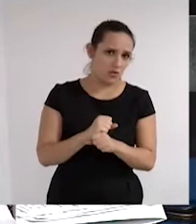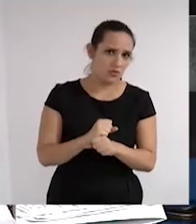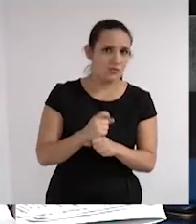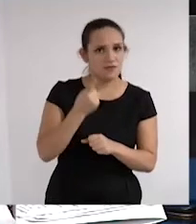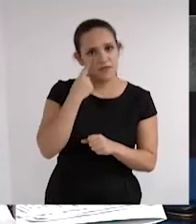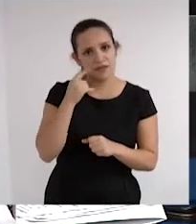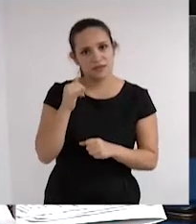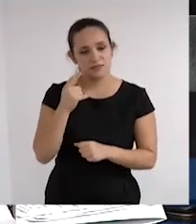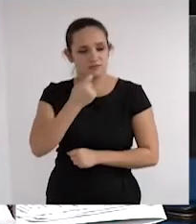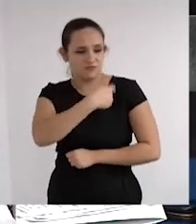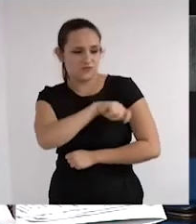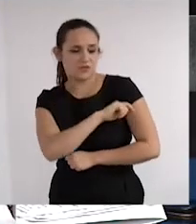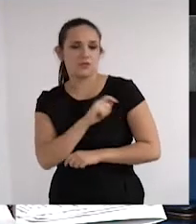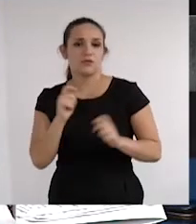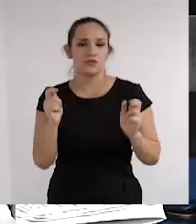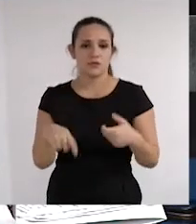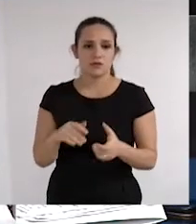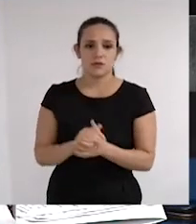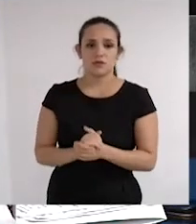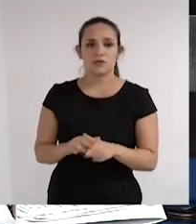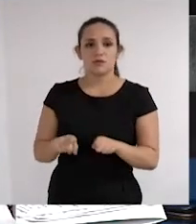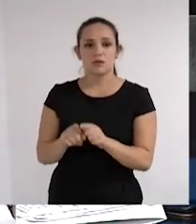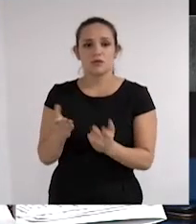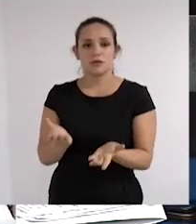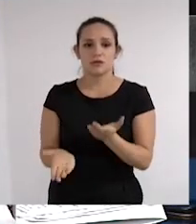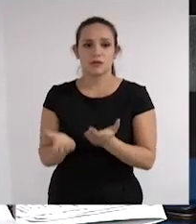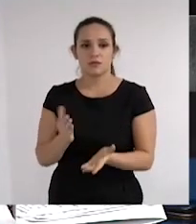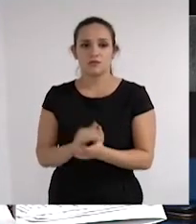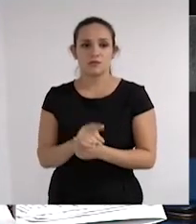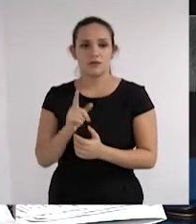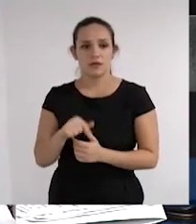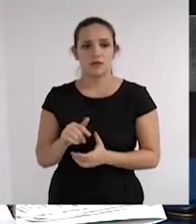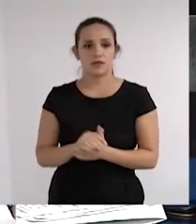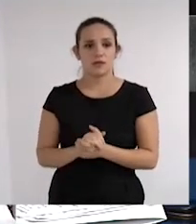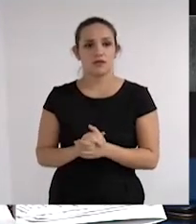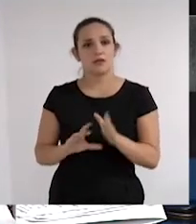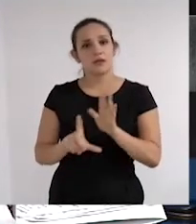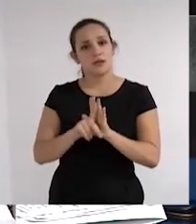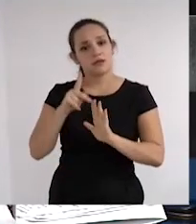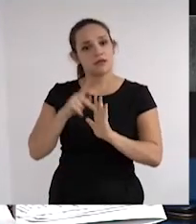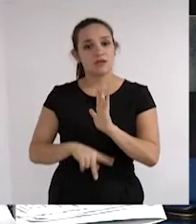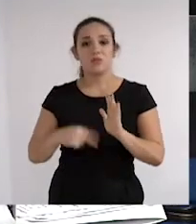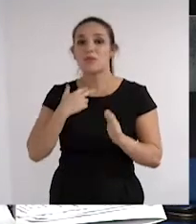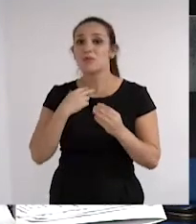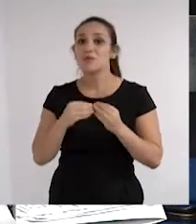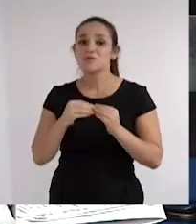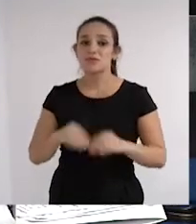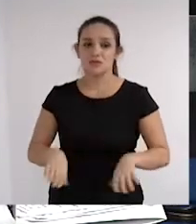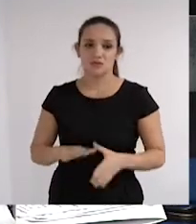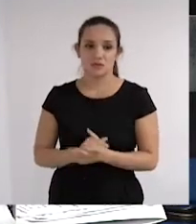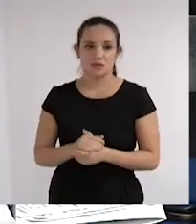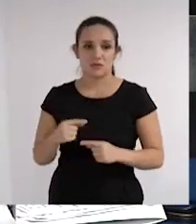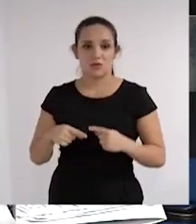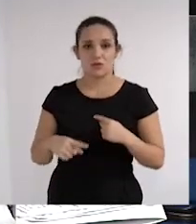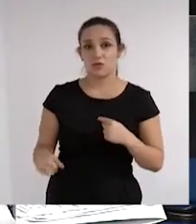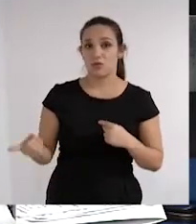O equilíbrio financeiro e atuarial, o projeto de lei não pode dispor em